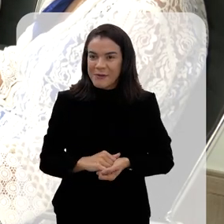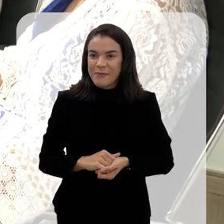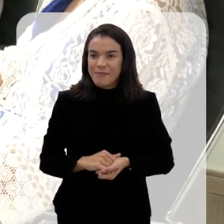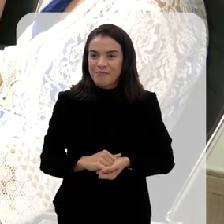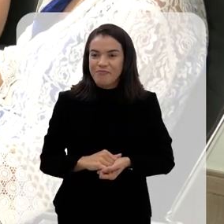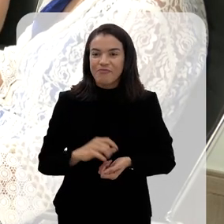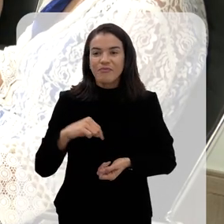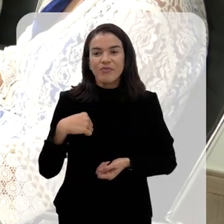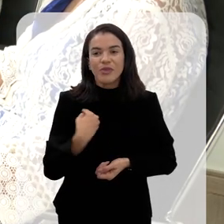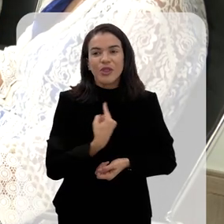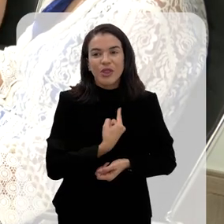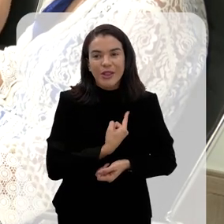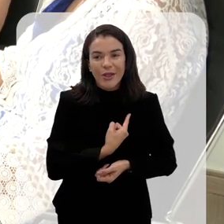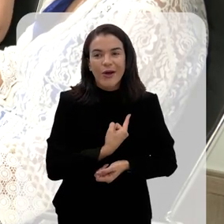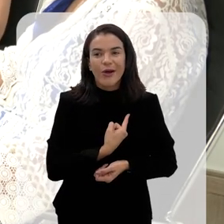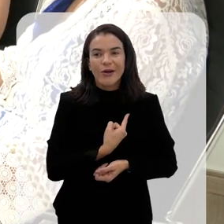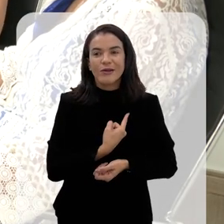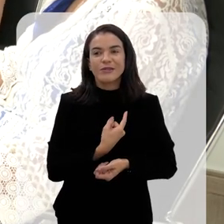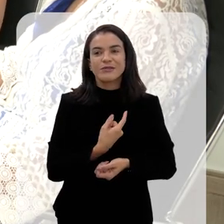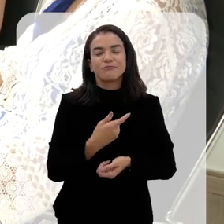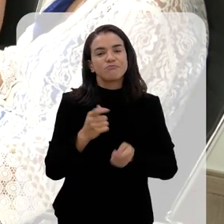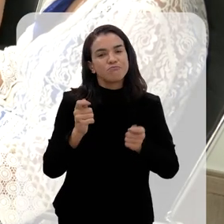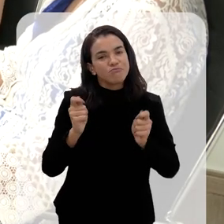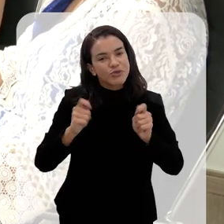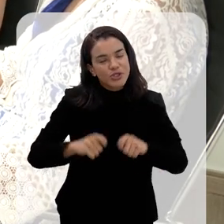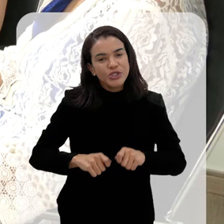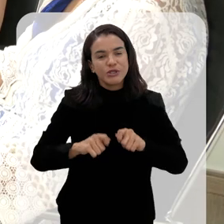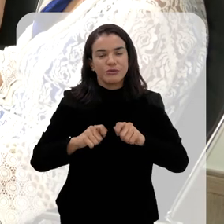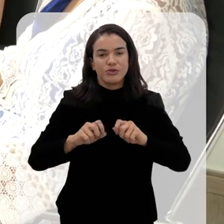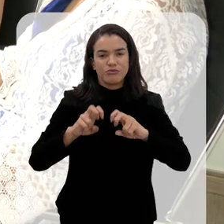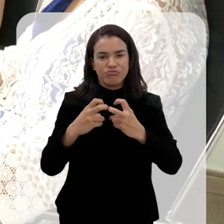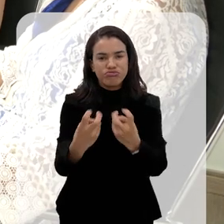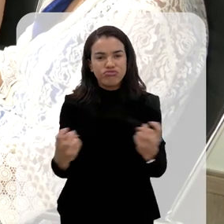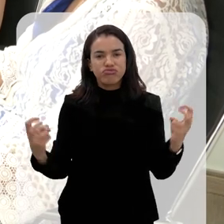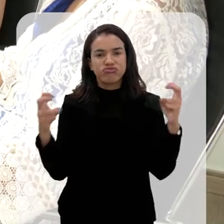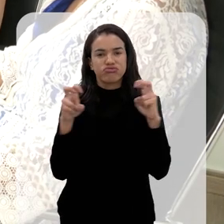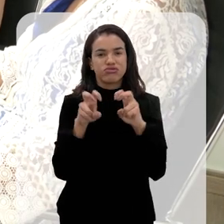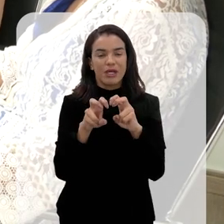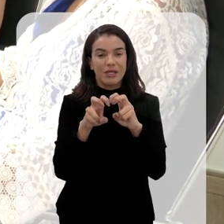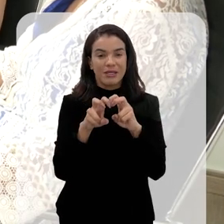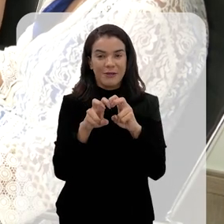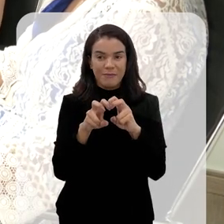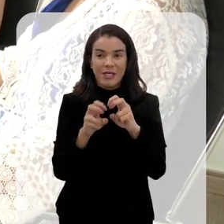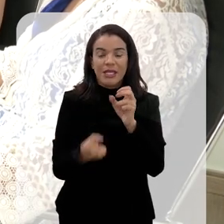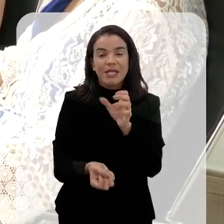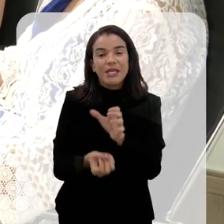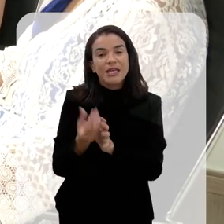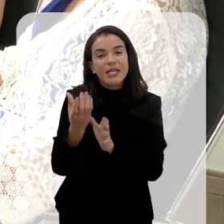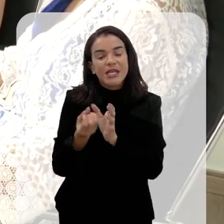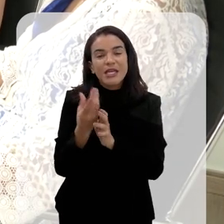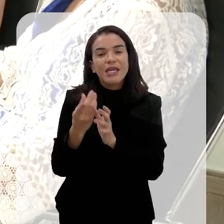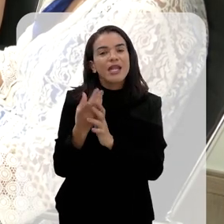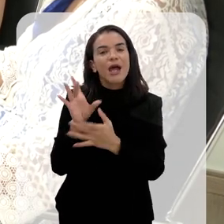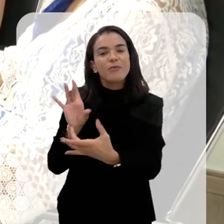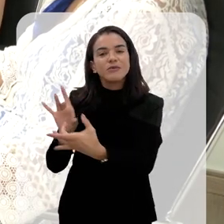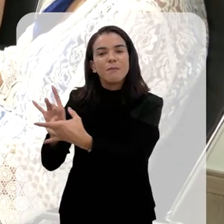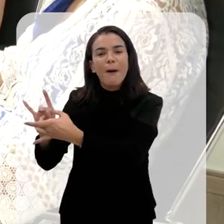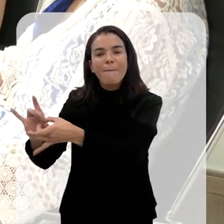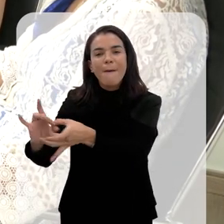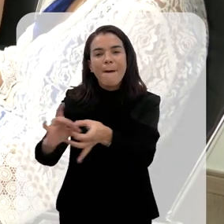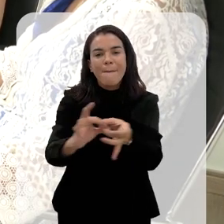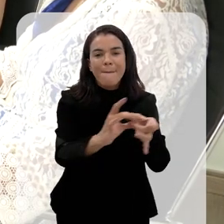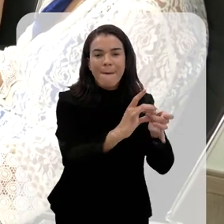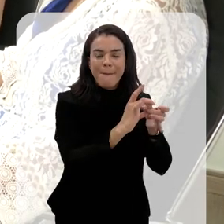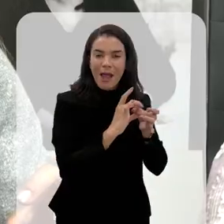fazem, né? O ideal é nós sentarmos, né, com todas as lideranças e criarmos um fluxo de